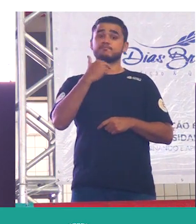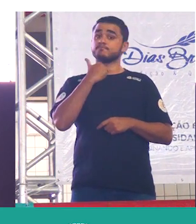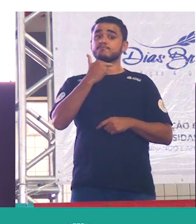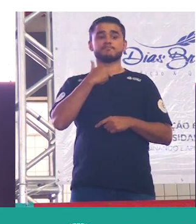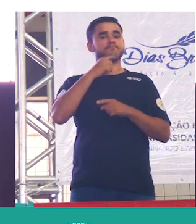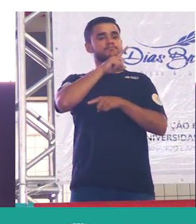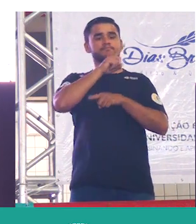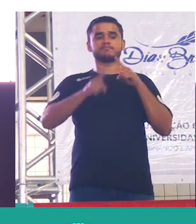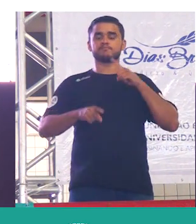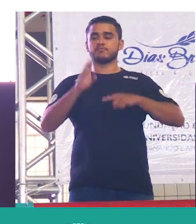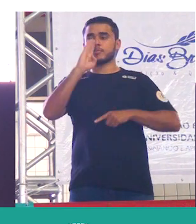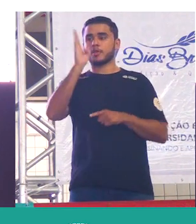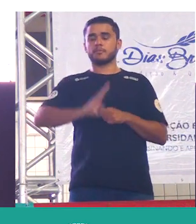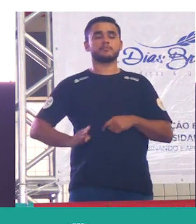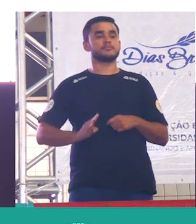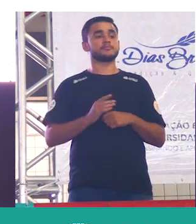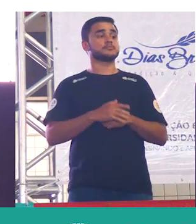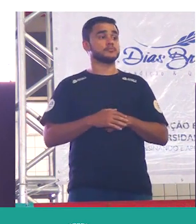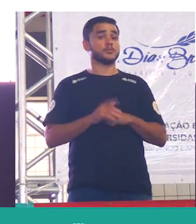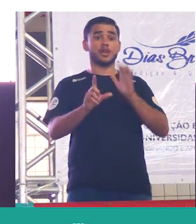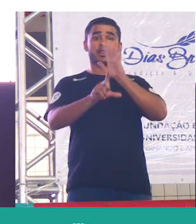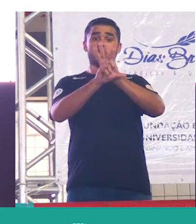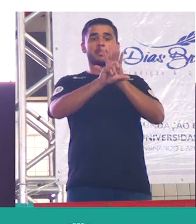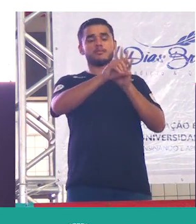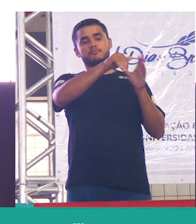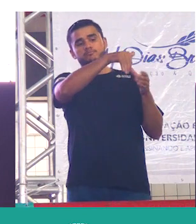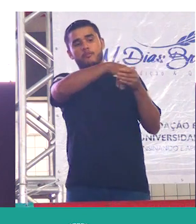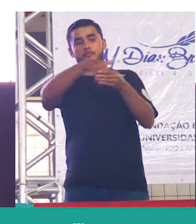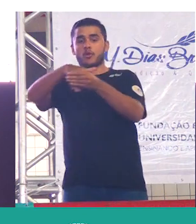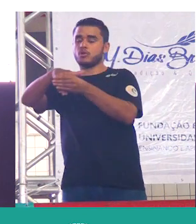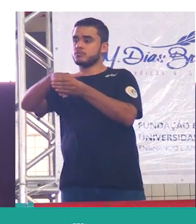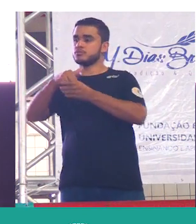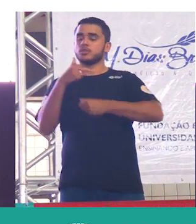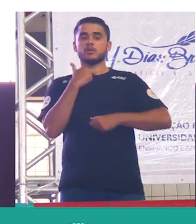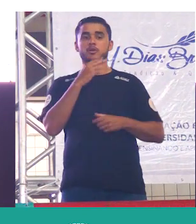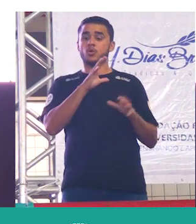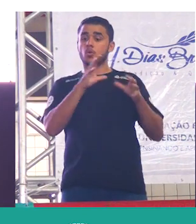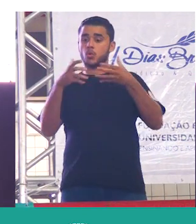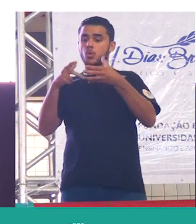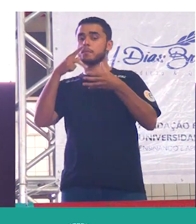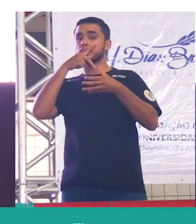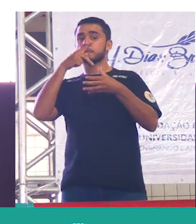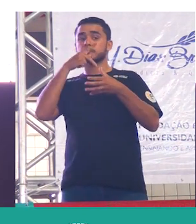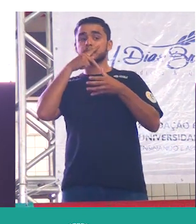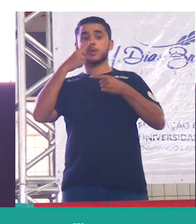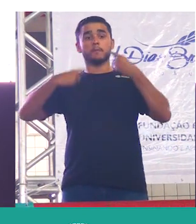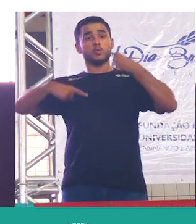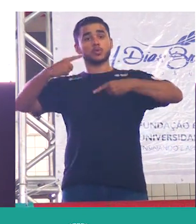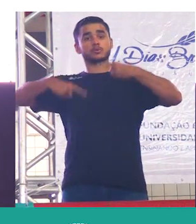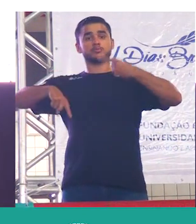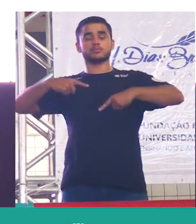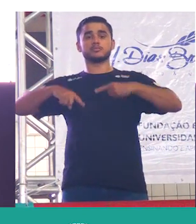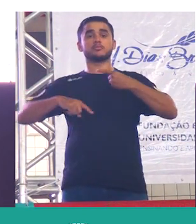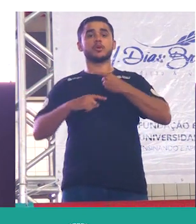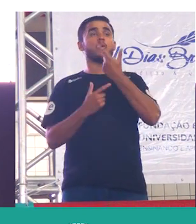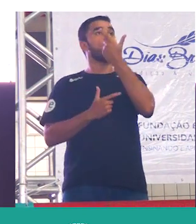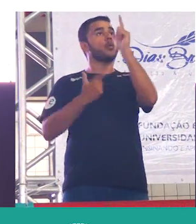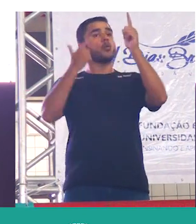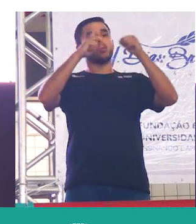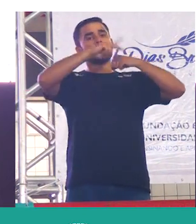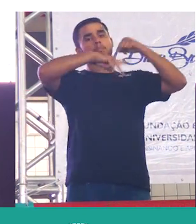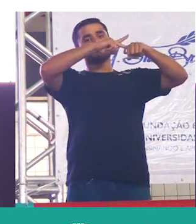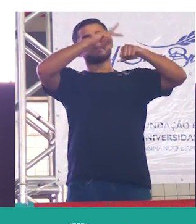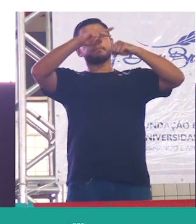não permite. A lei eleitoral não permite que partidos políticos tenham influência